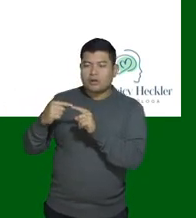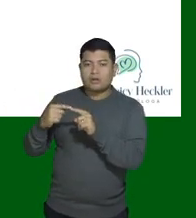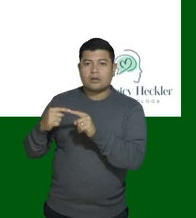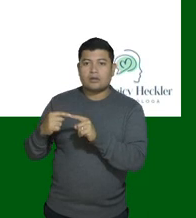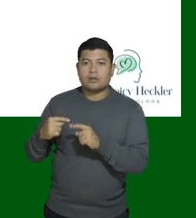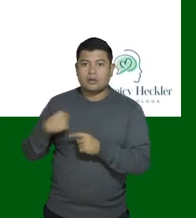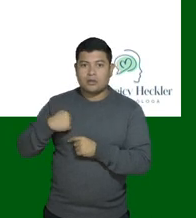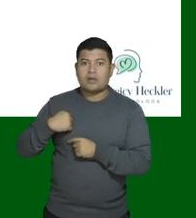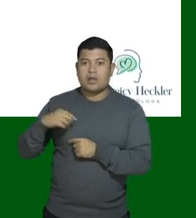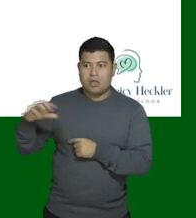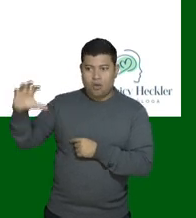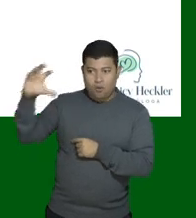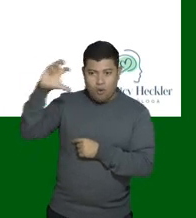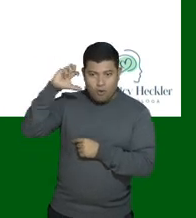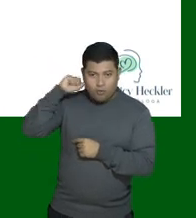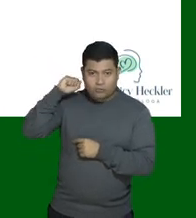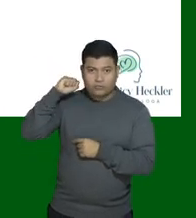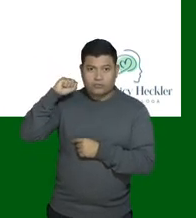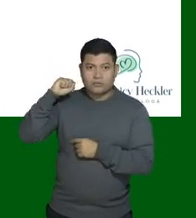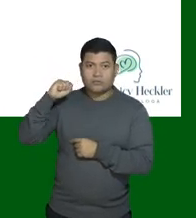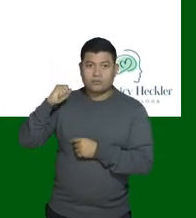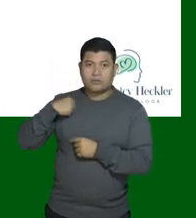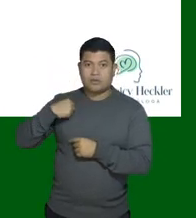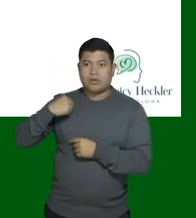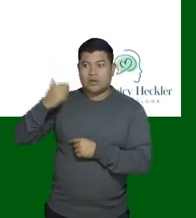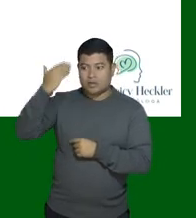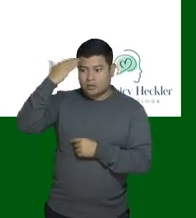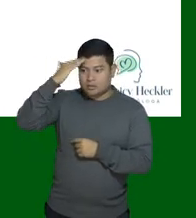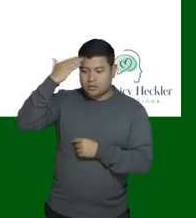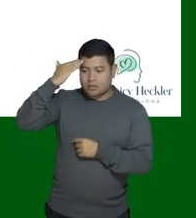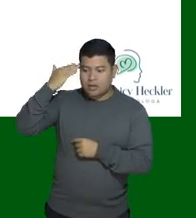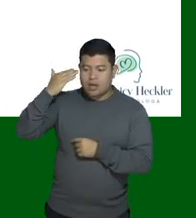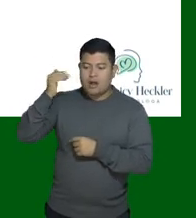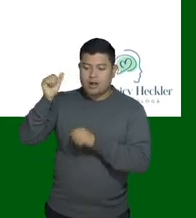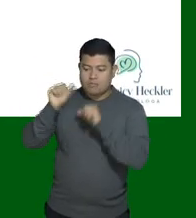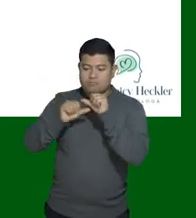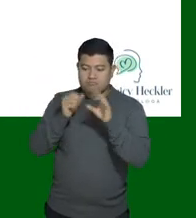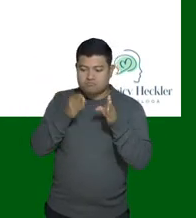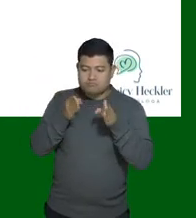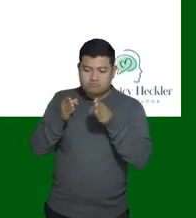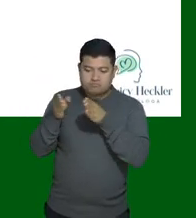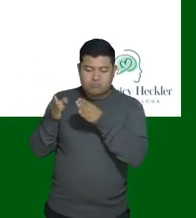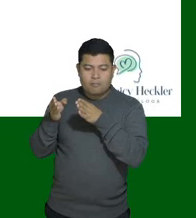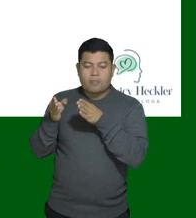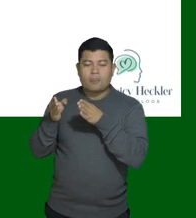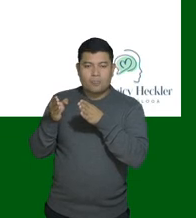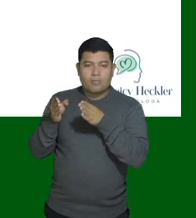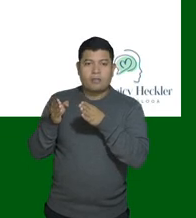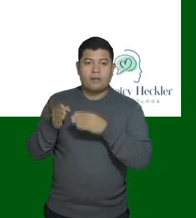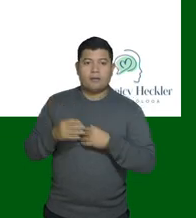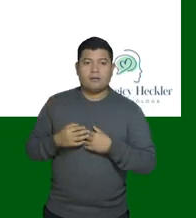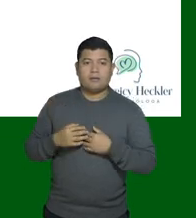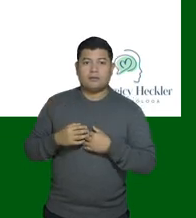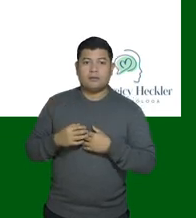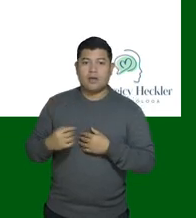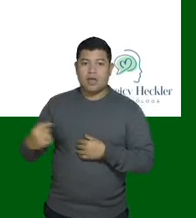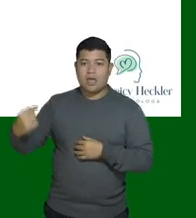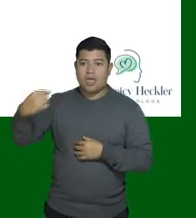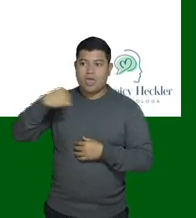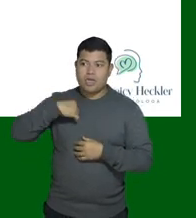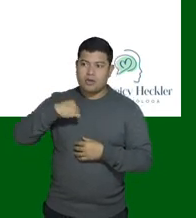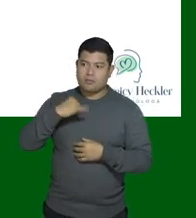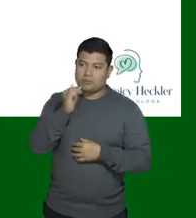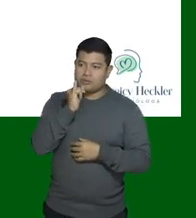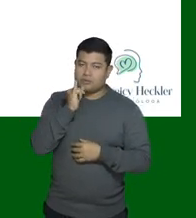conseguir escutar e alinhavando o que eu estou ouvindo. Mesmo que eu esteja aqui manezinha e,